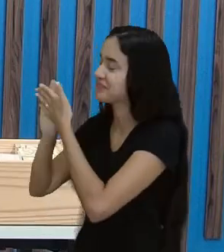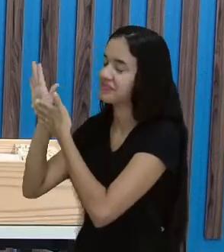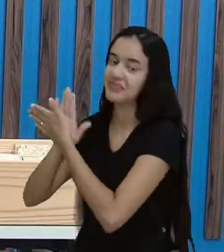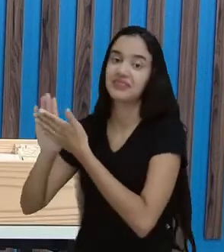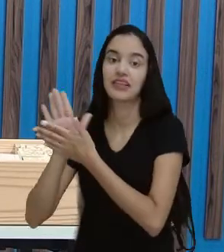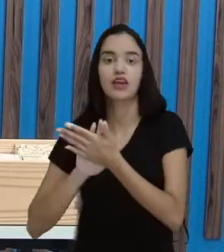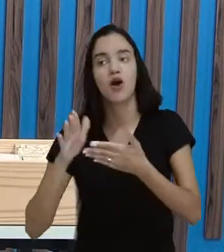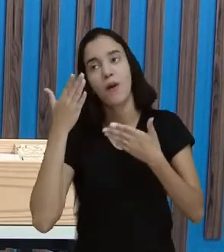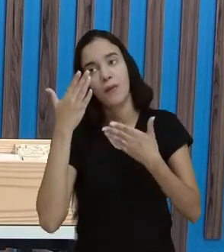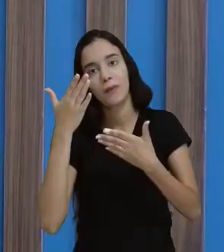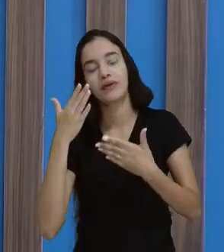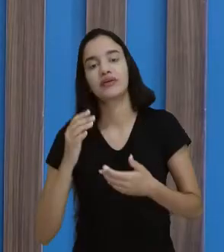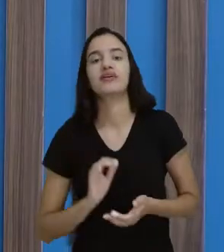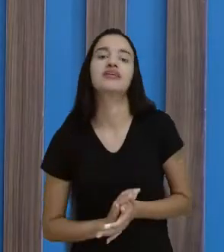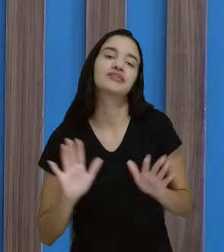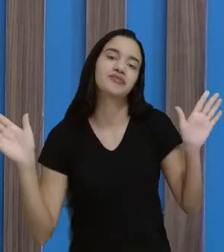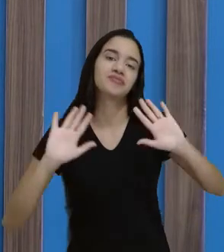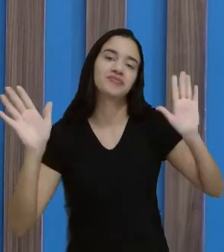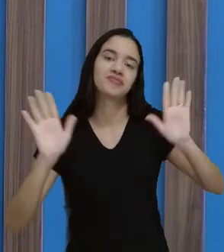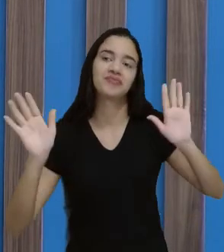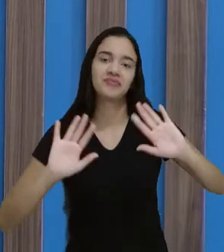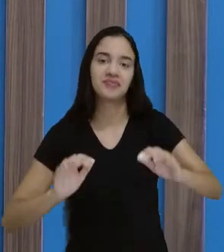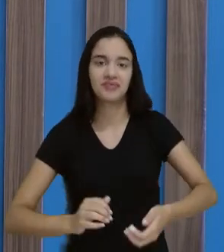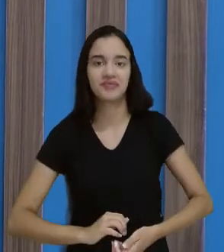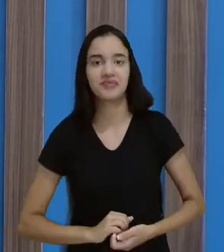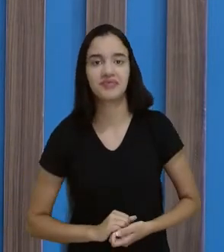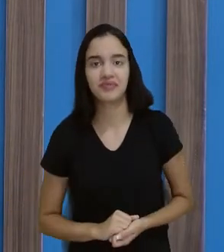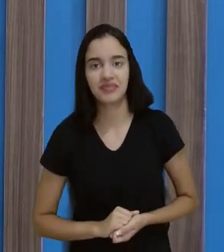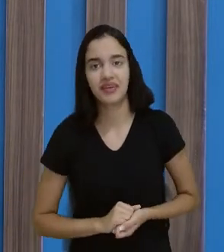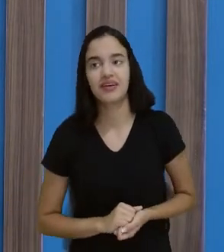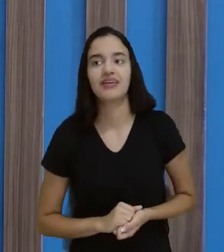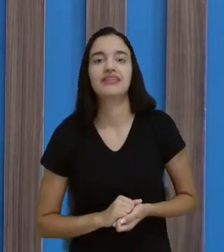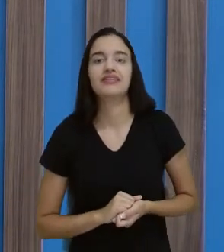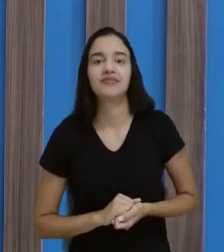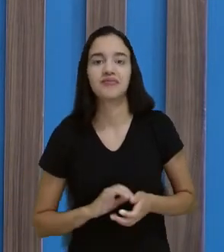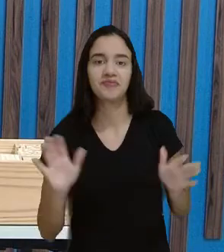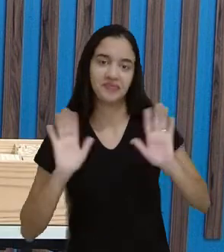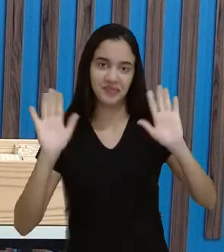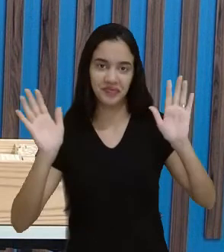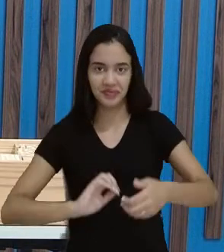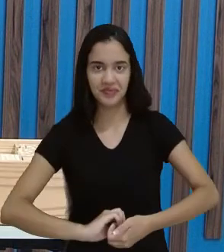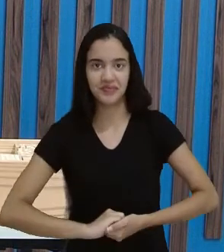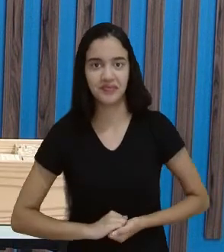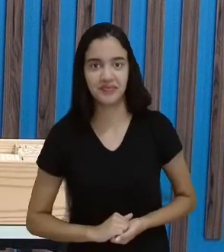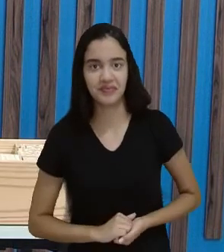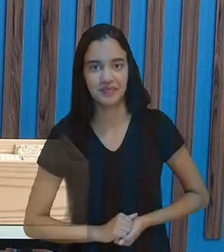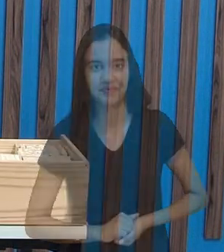obrigada. Obrigada, professora Esther. Até a próxima aula, professora Verônica. Tchau, tchau. Até. Tchau, tchau.